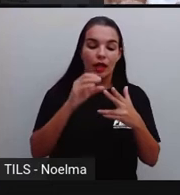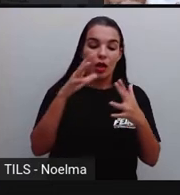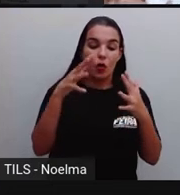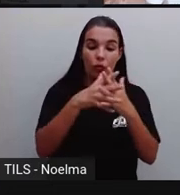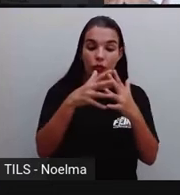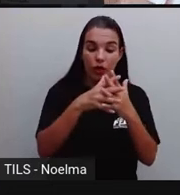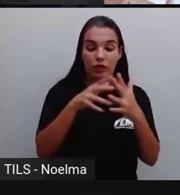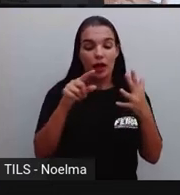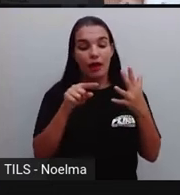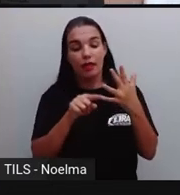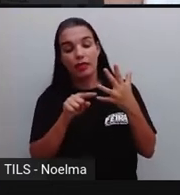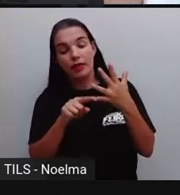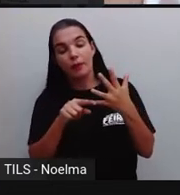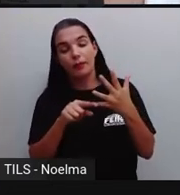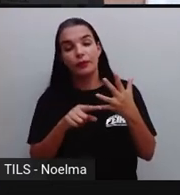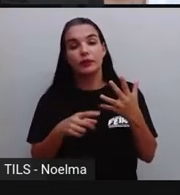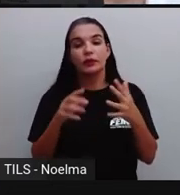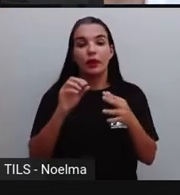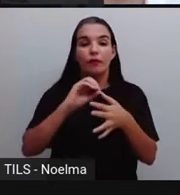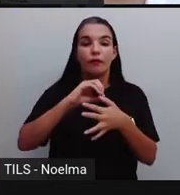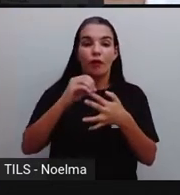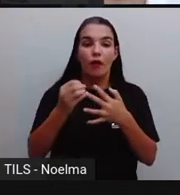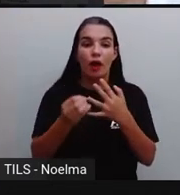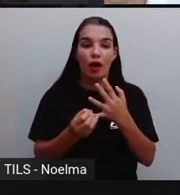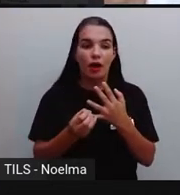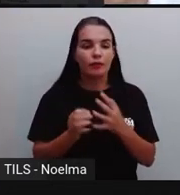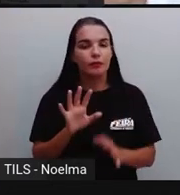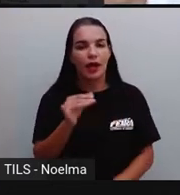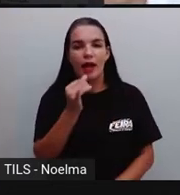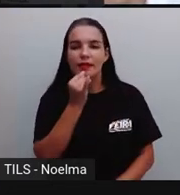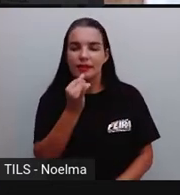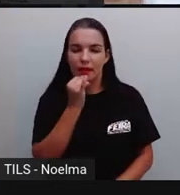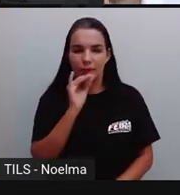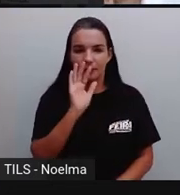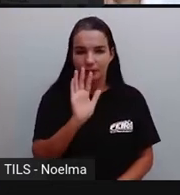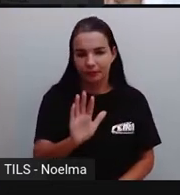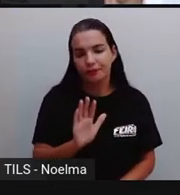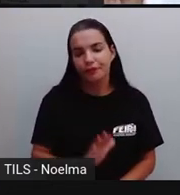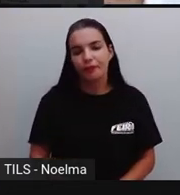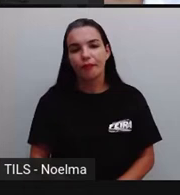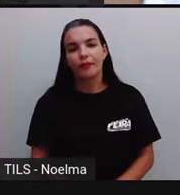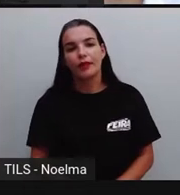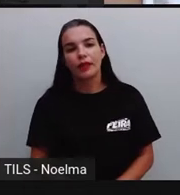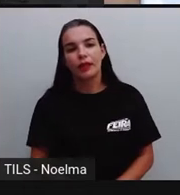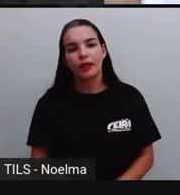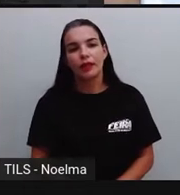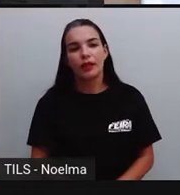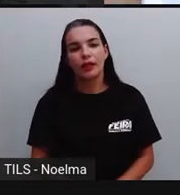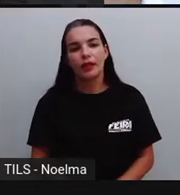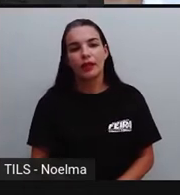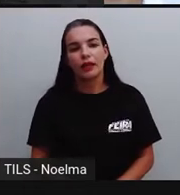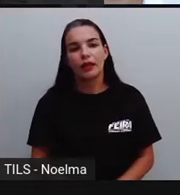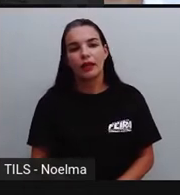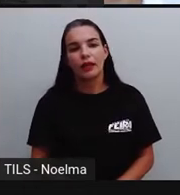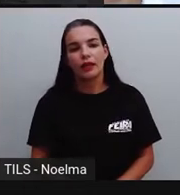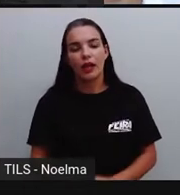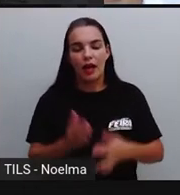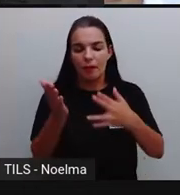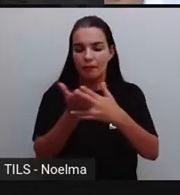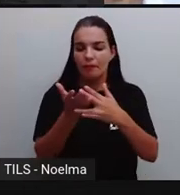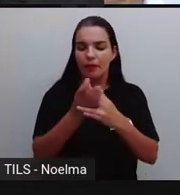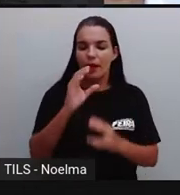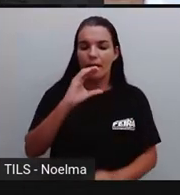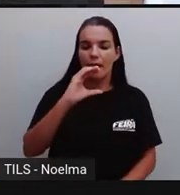perguntar, ô pró, e por que a palavra casa, por exemplo, ela aparece ali no meio da